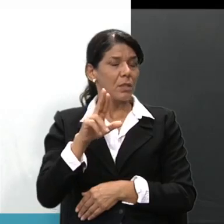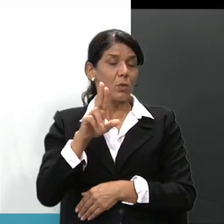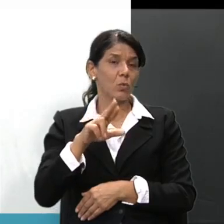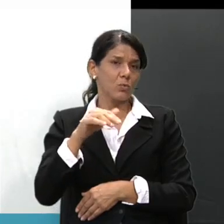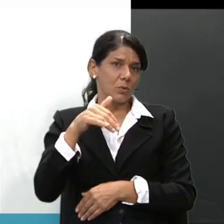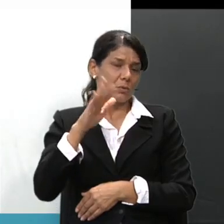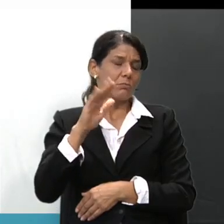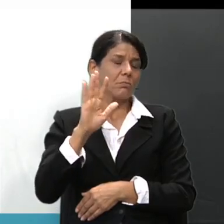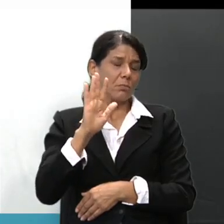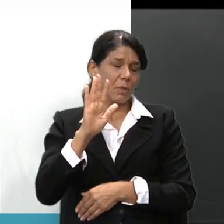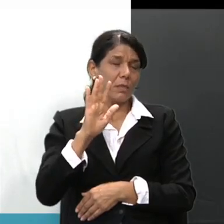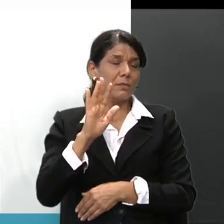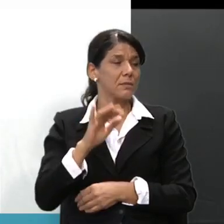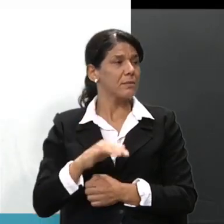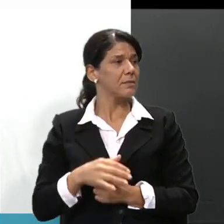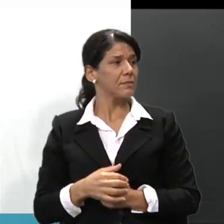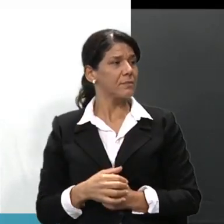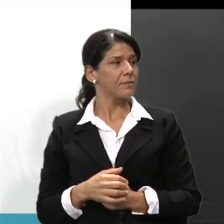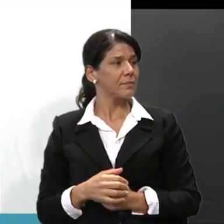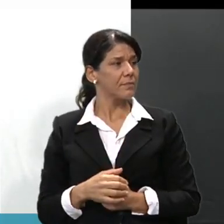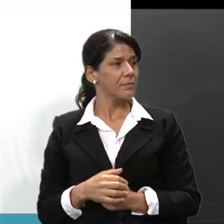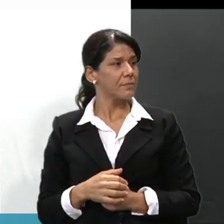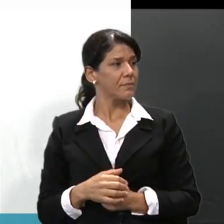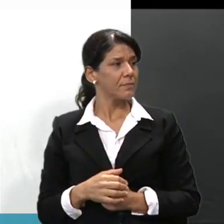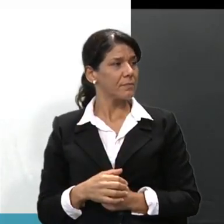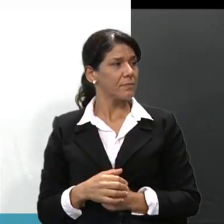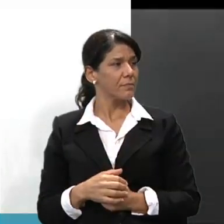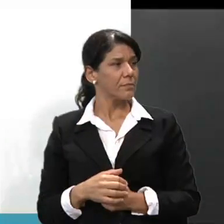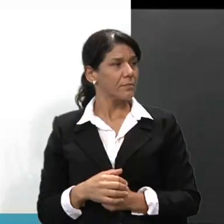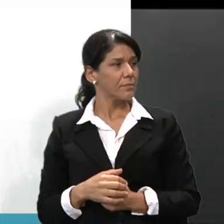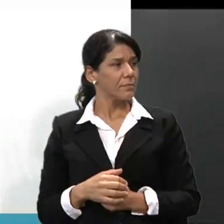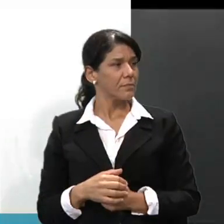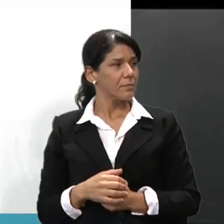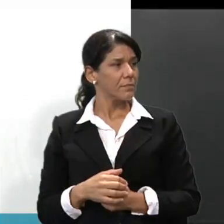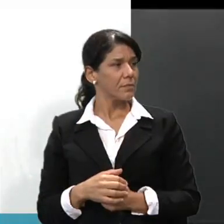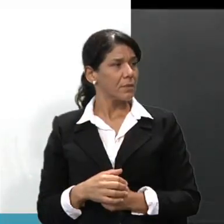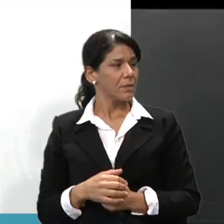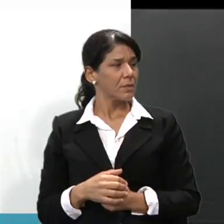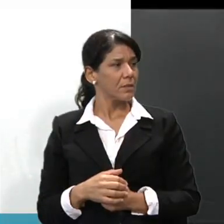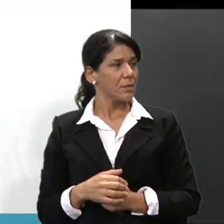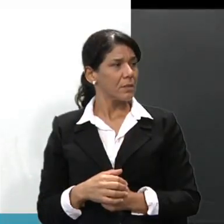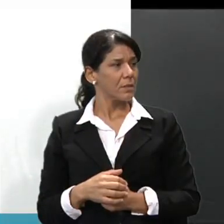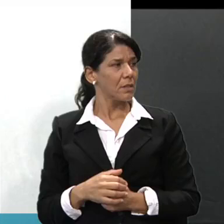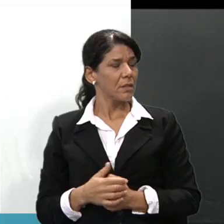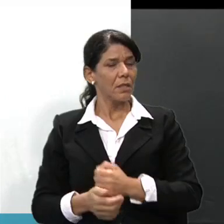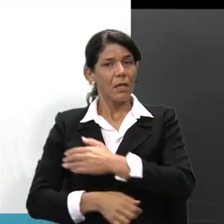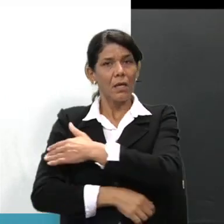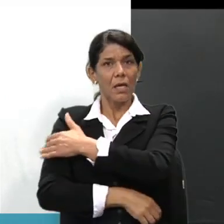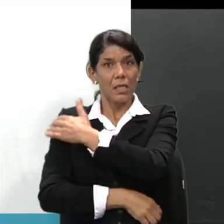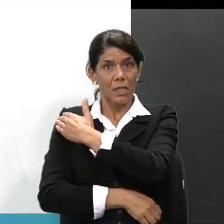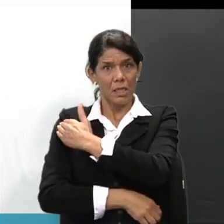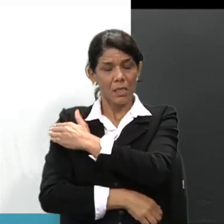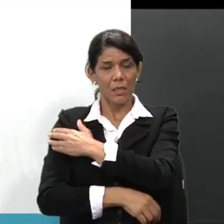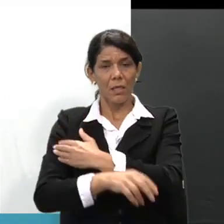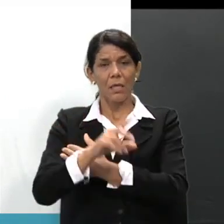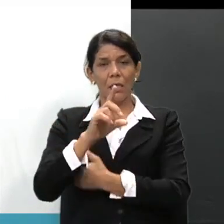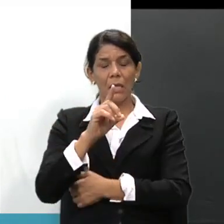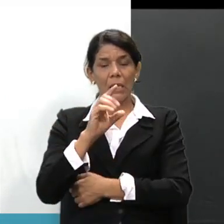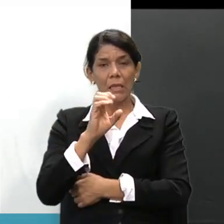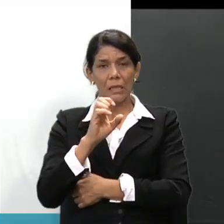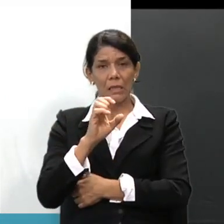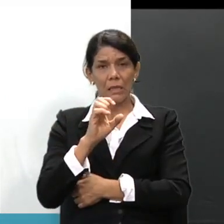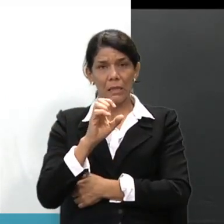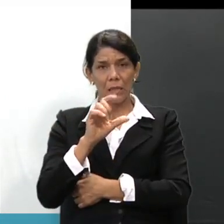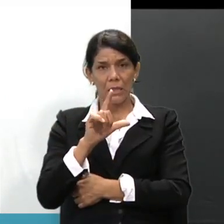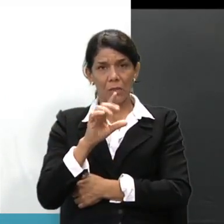que mais vemos administrar é dorsoglúteo e no deltoide, que é aqui no nosso ombro. Mas temos também o